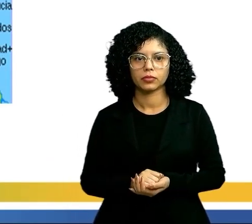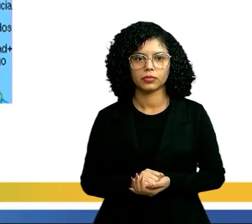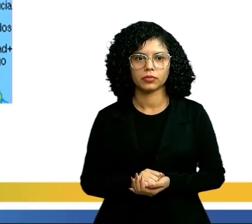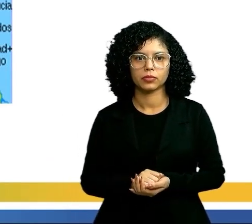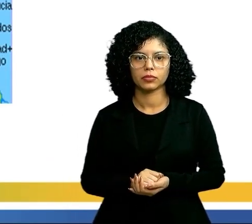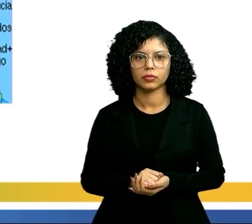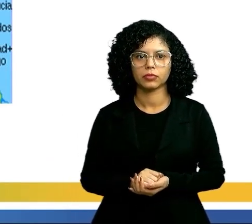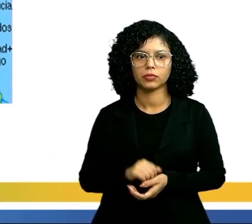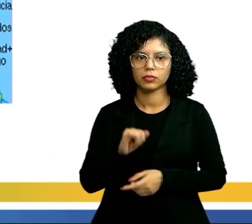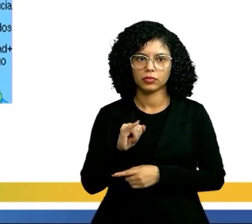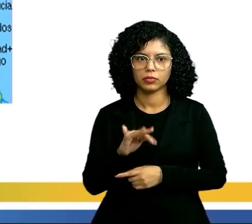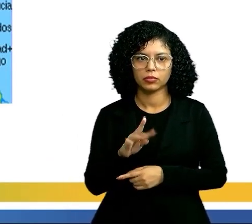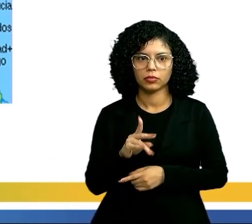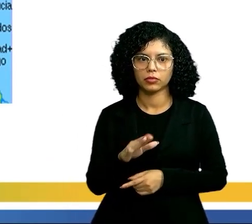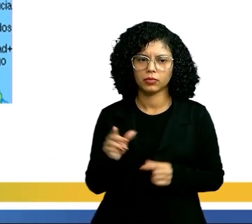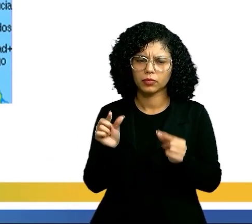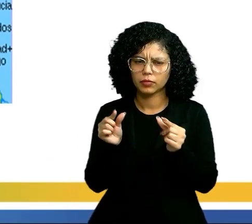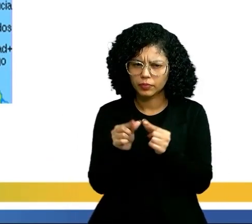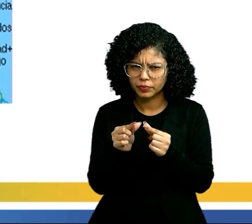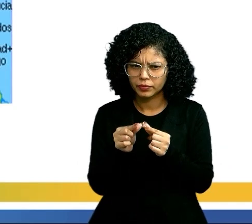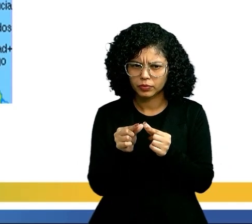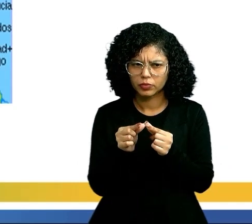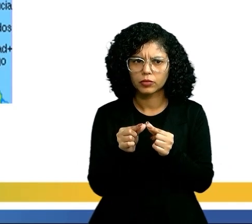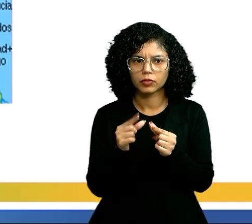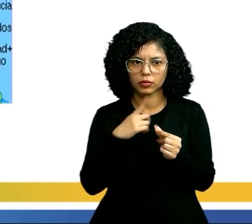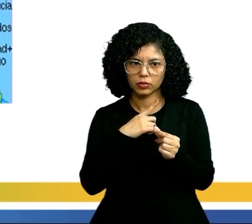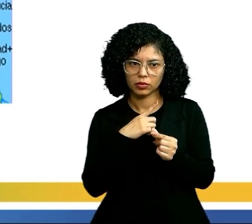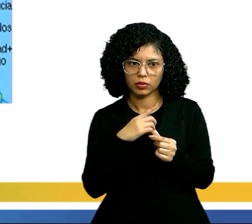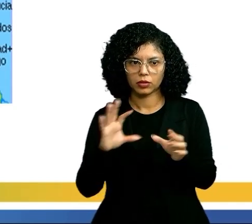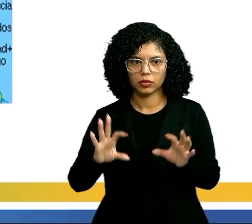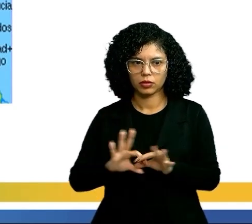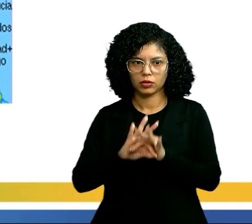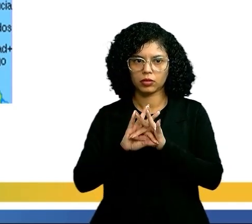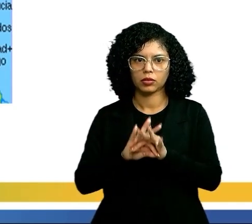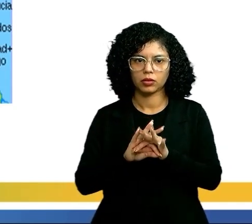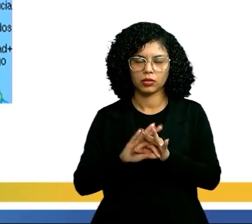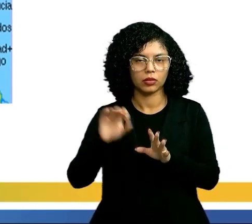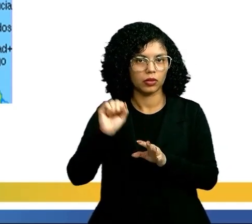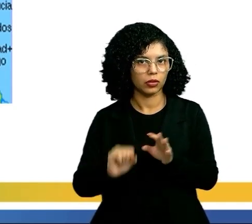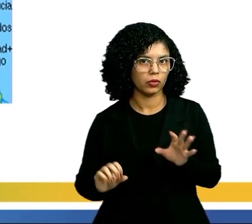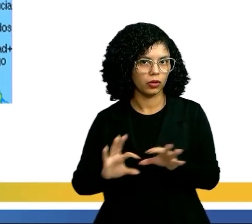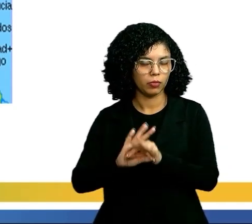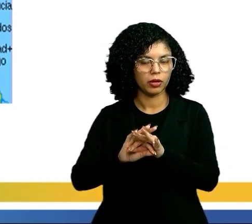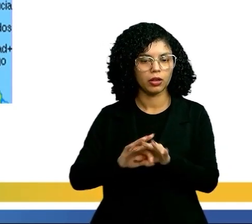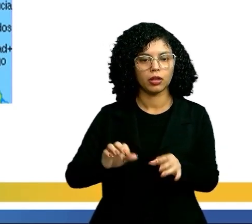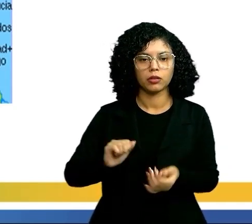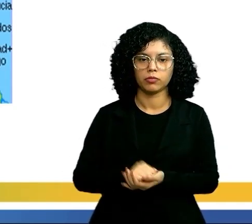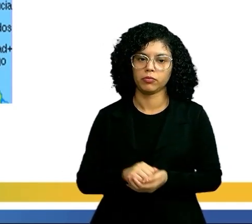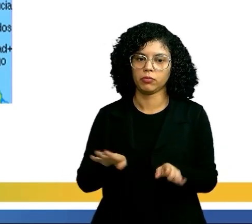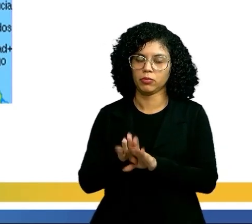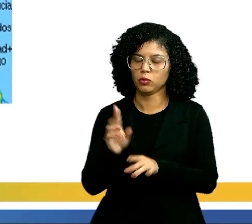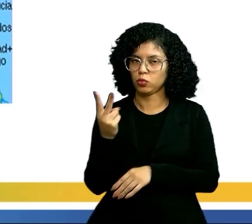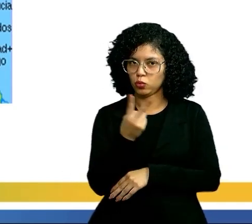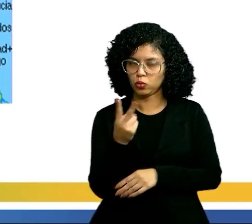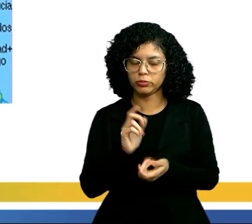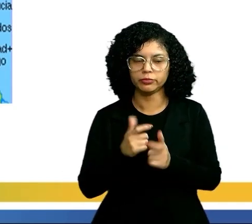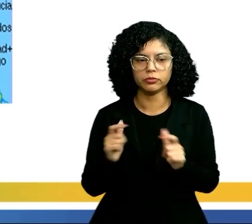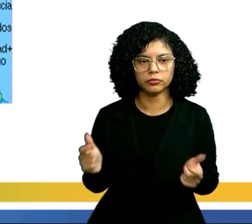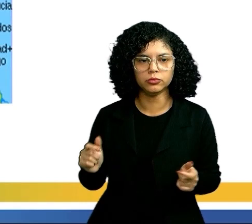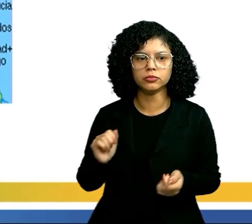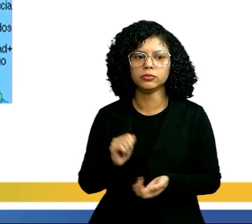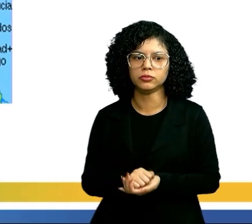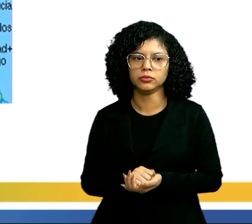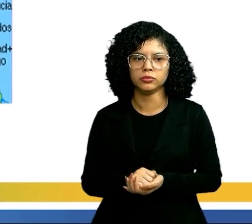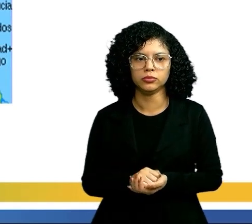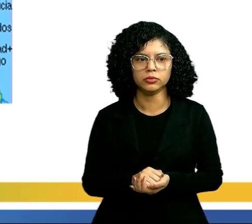América Istmica é essa pequena porção de terra aí que liga a América do Sul e a América do Norte, né? Que são 2 grandes porções. E